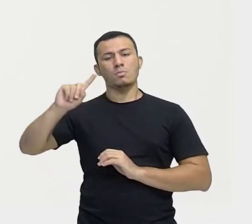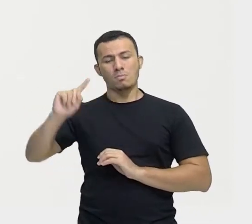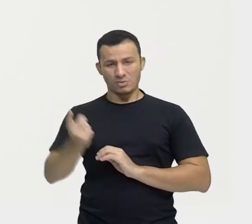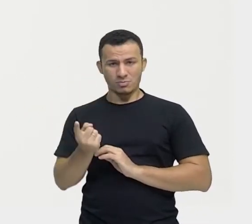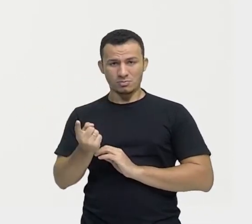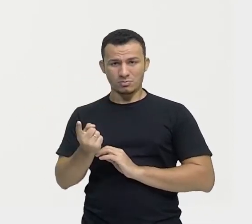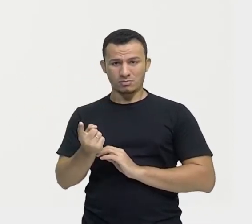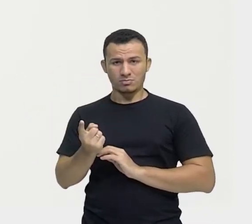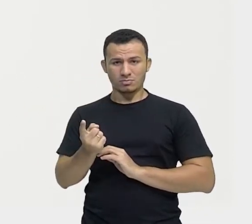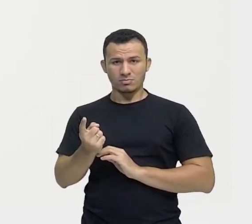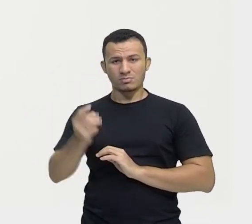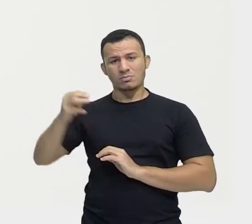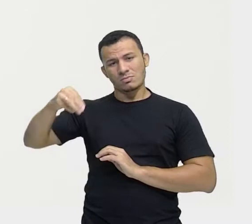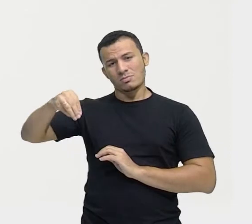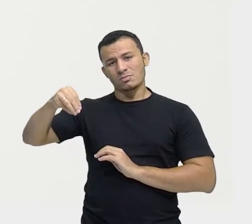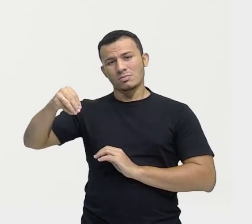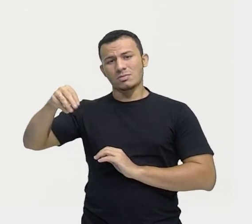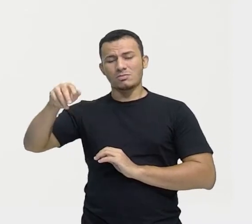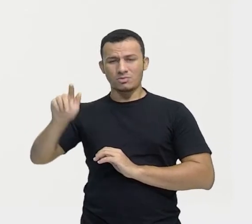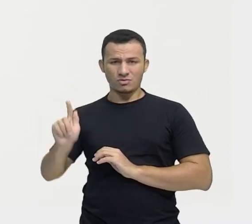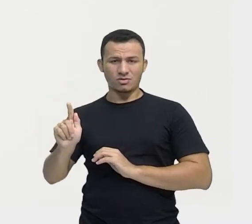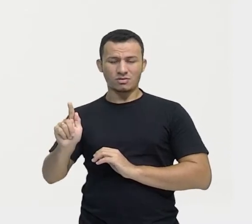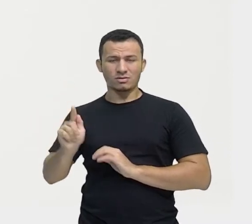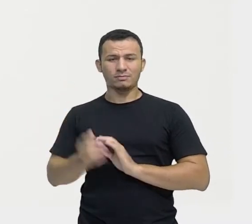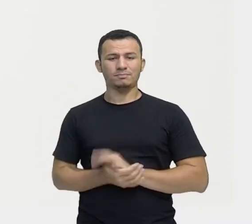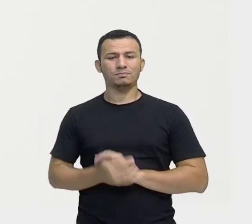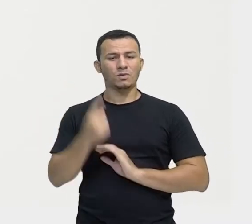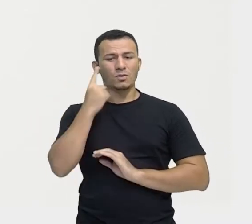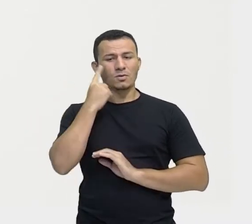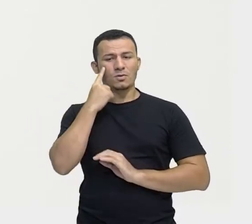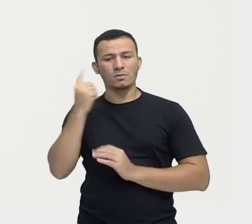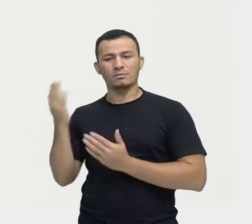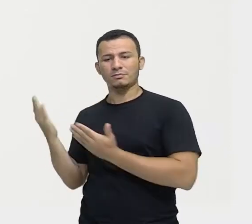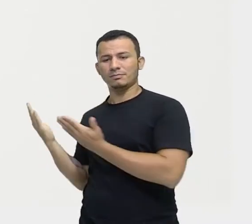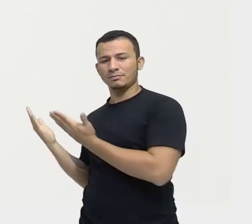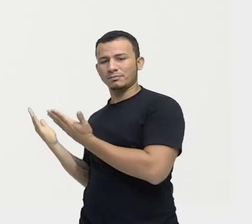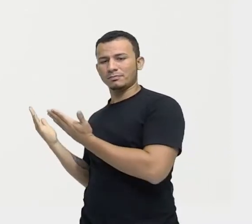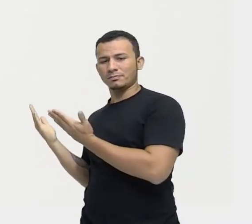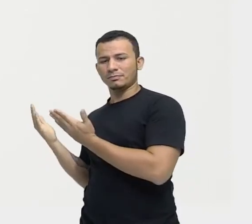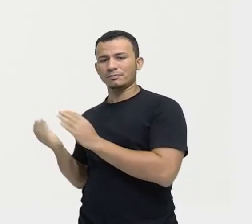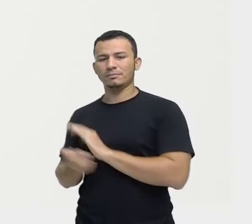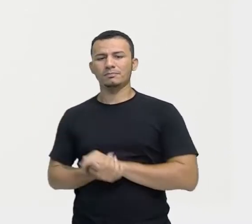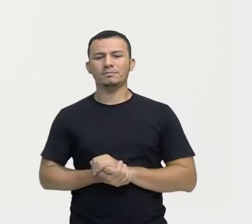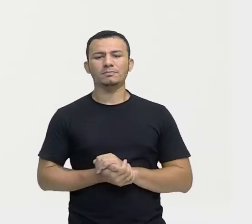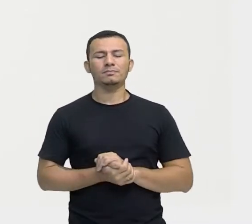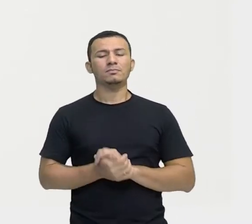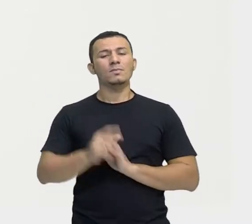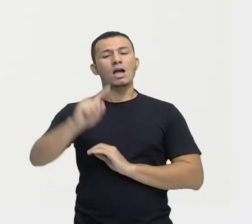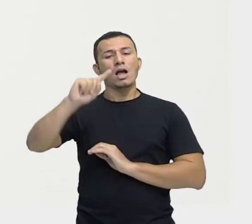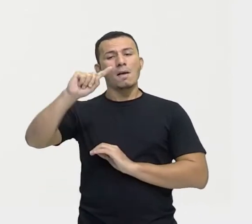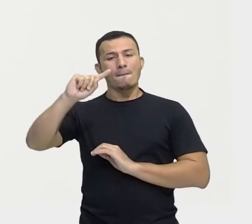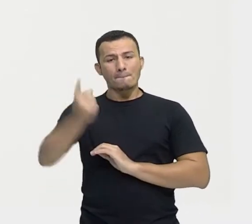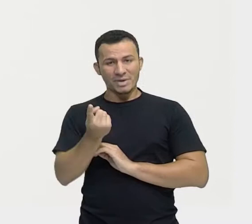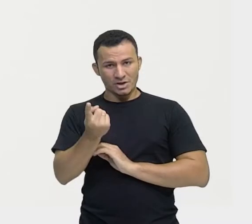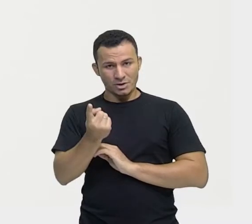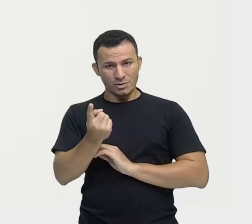a 1000 gramas, tá certo? Ó, 1 quilo é equivalente a